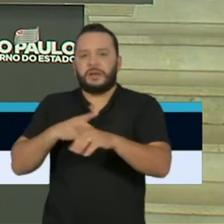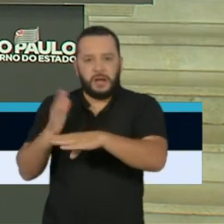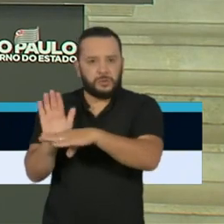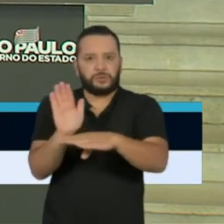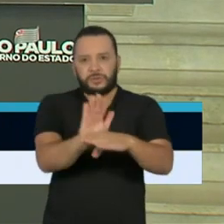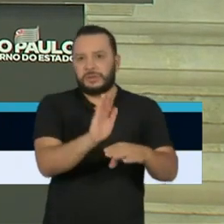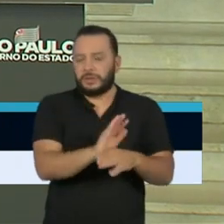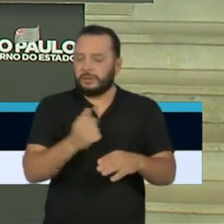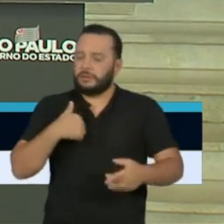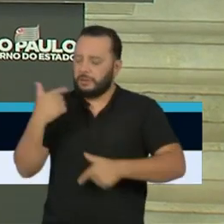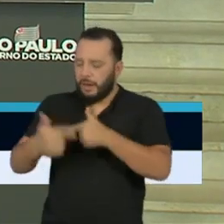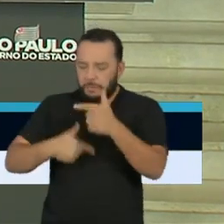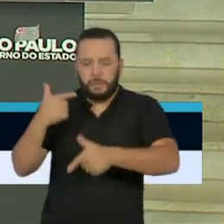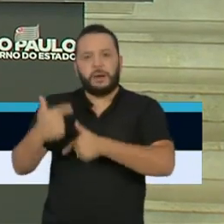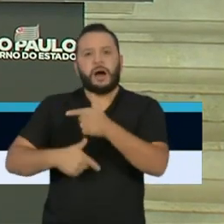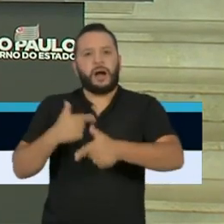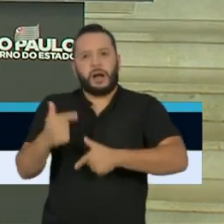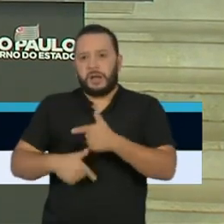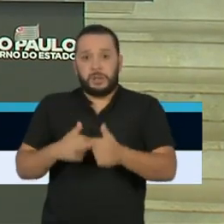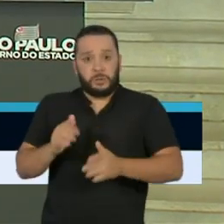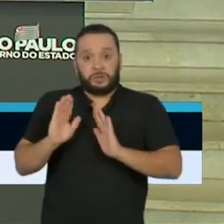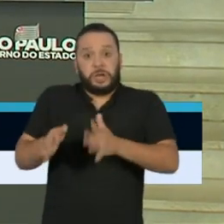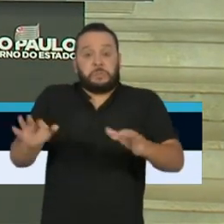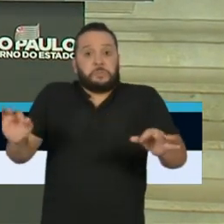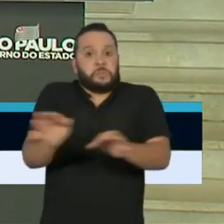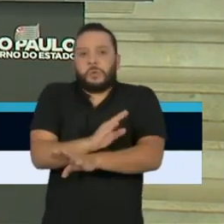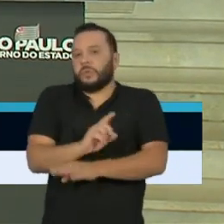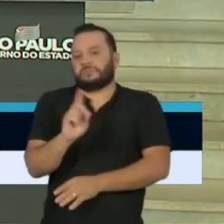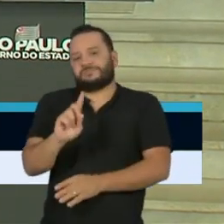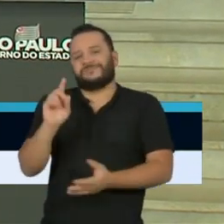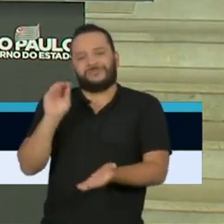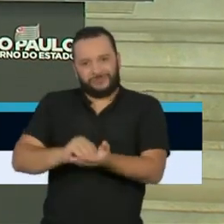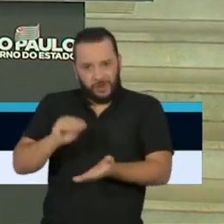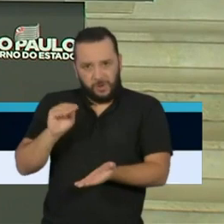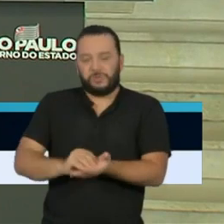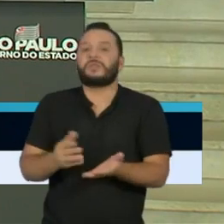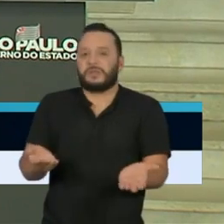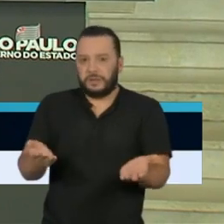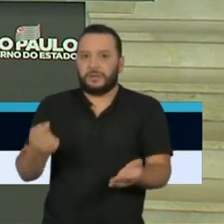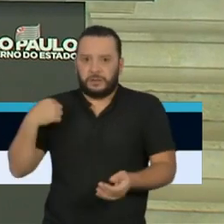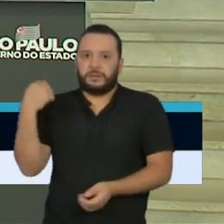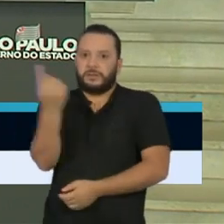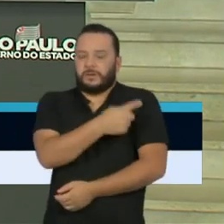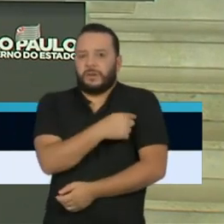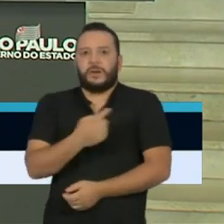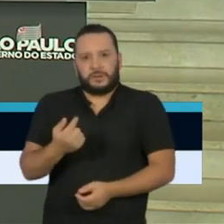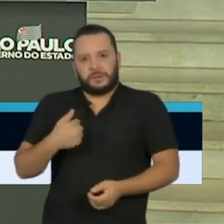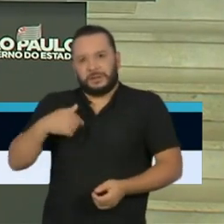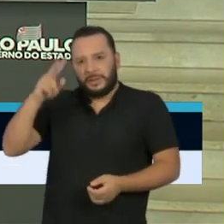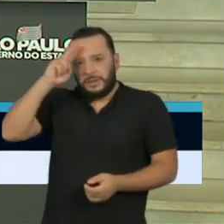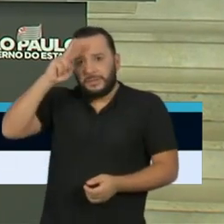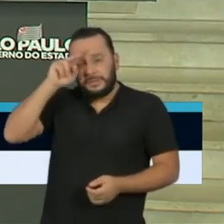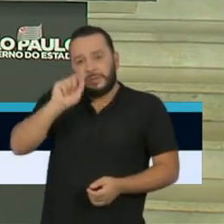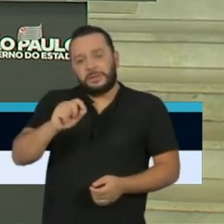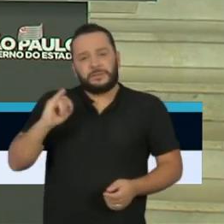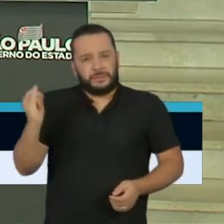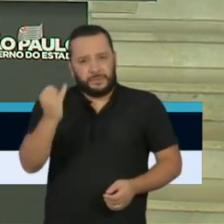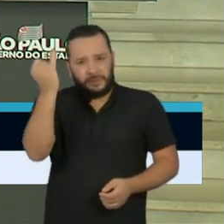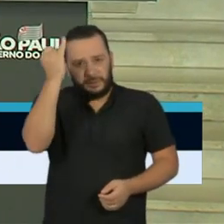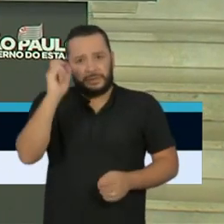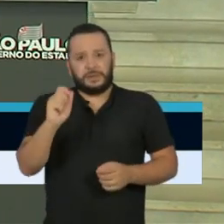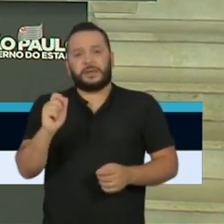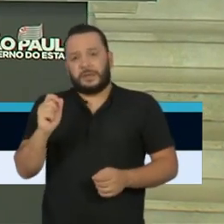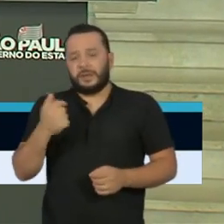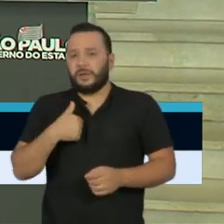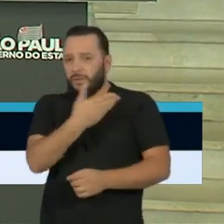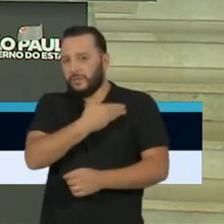complementa, mas ele não vai ser o suficiente, a gente vai chegar a quem mais precisa agora. Estamos também lembrando a importância do